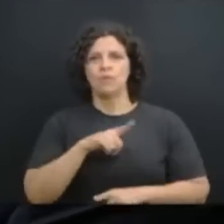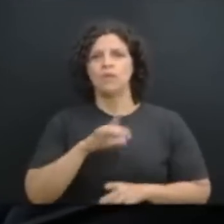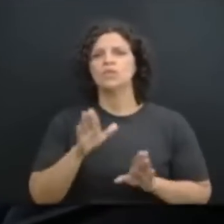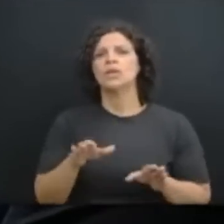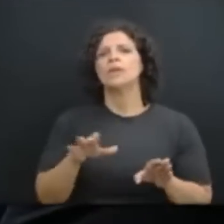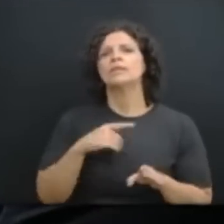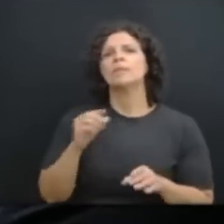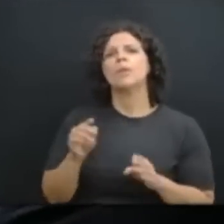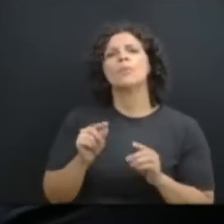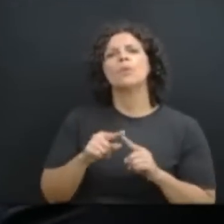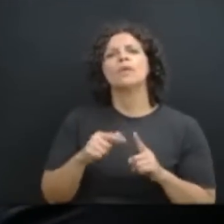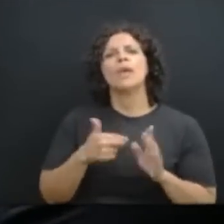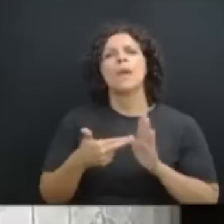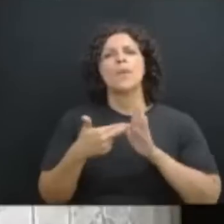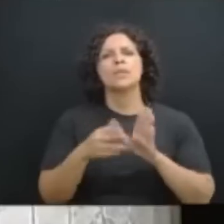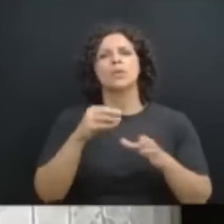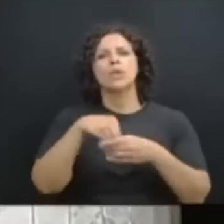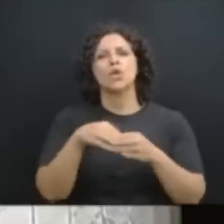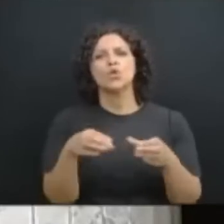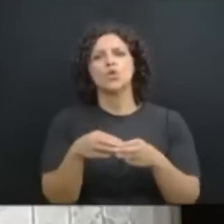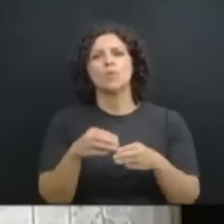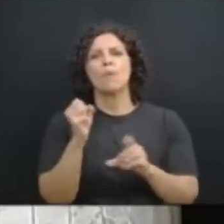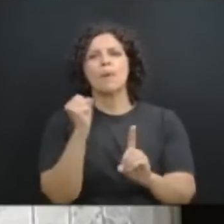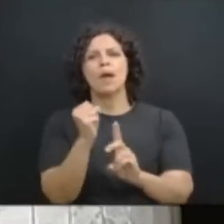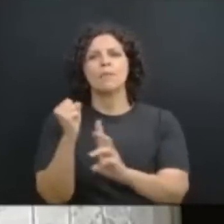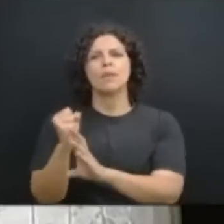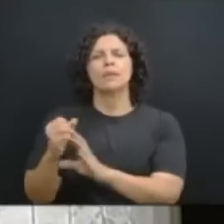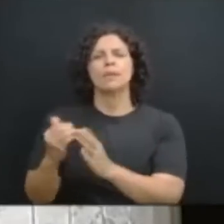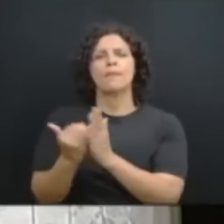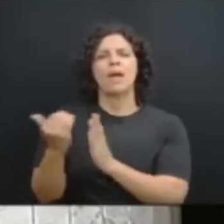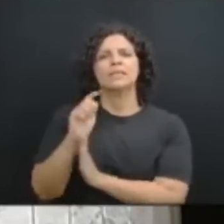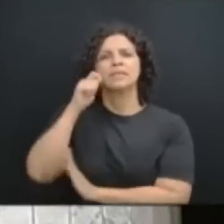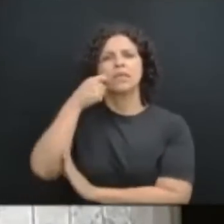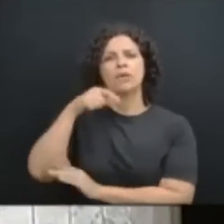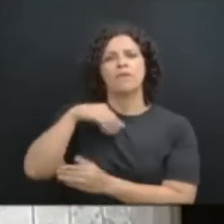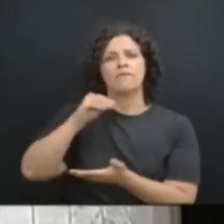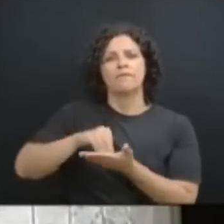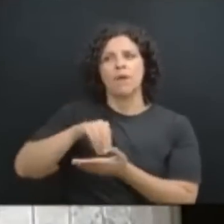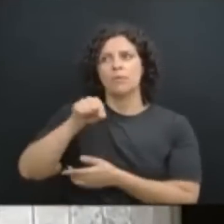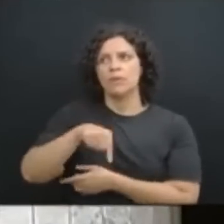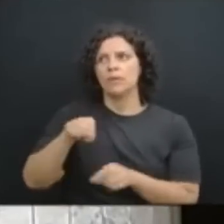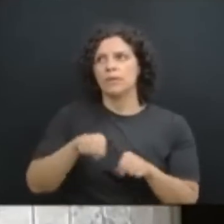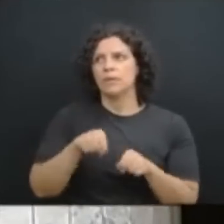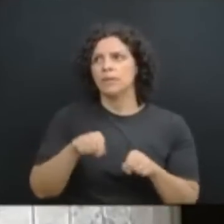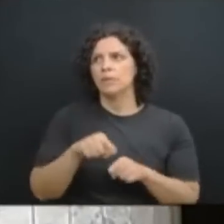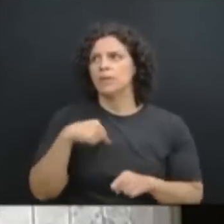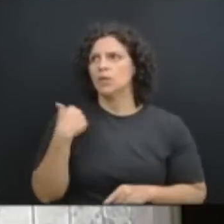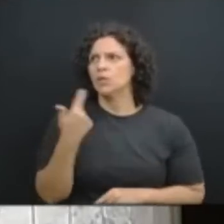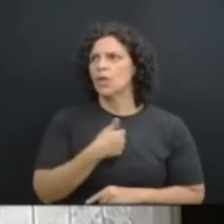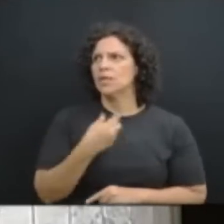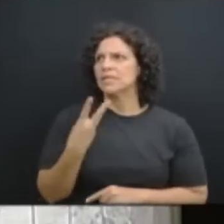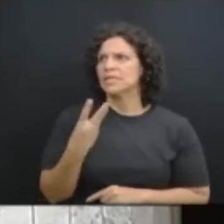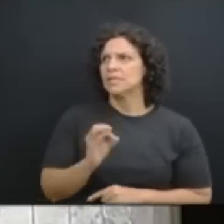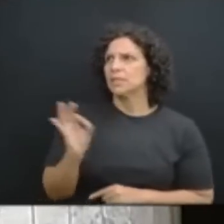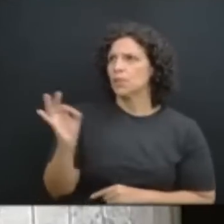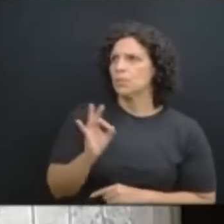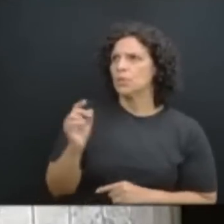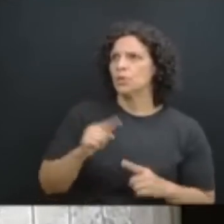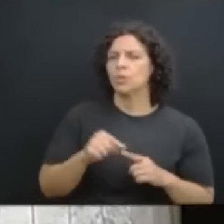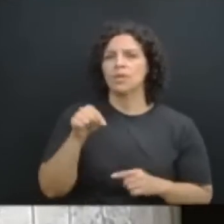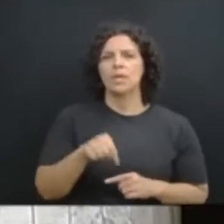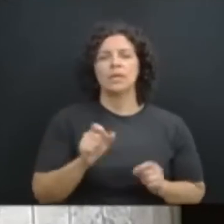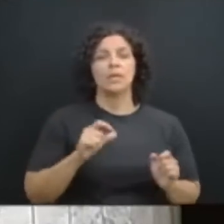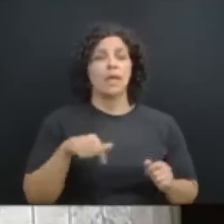essa super-representação? Será que é a super-representação que falta aqui? Se somos 30%, então por que não